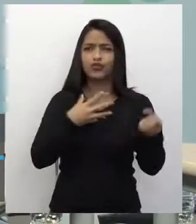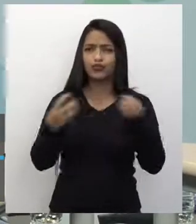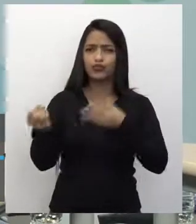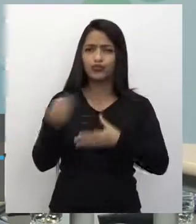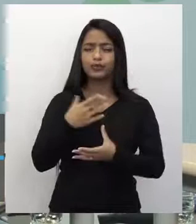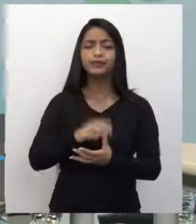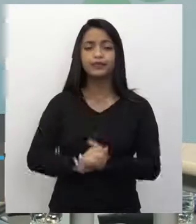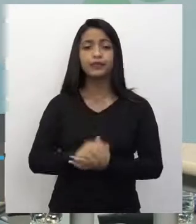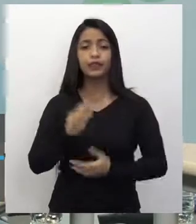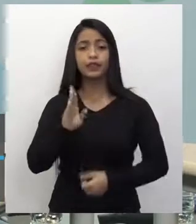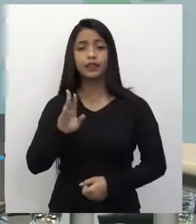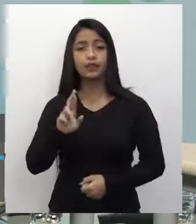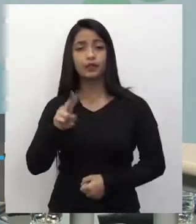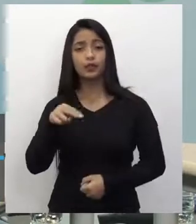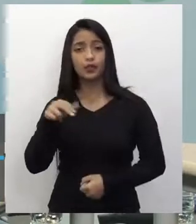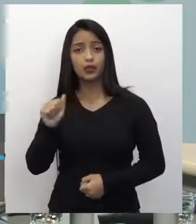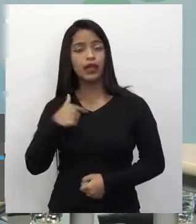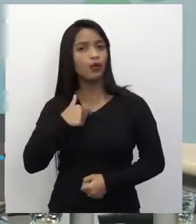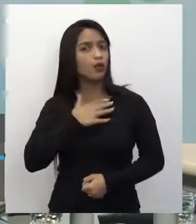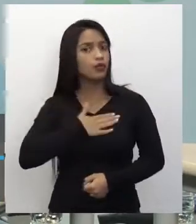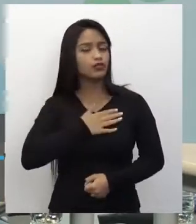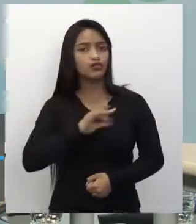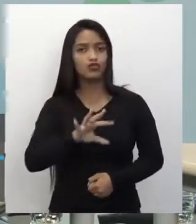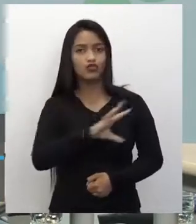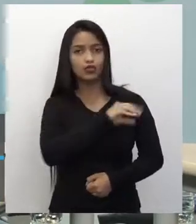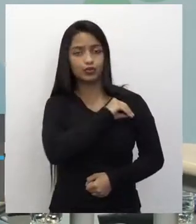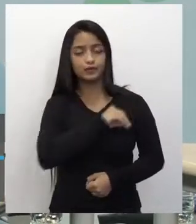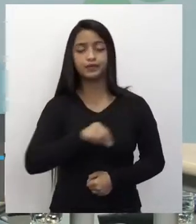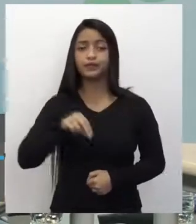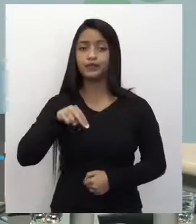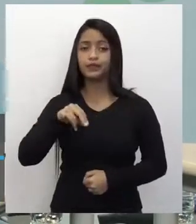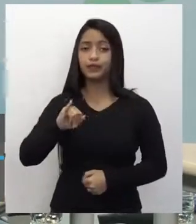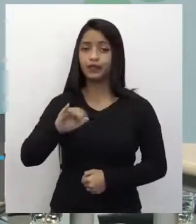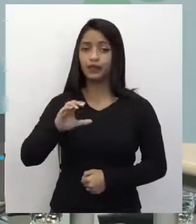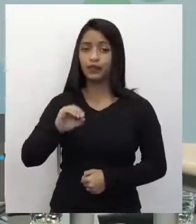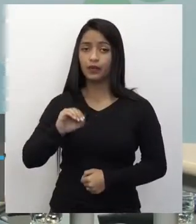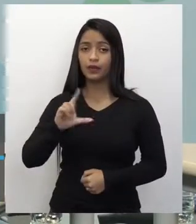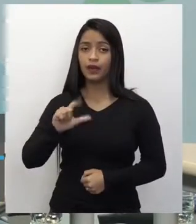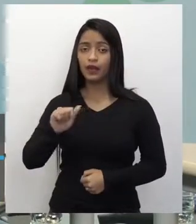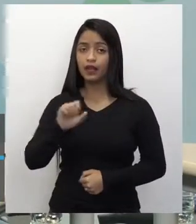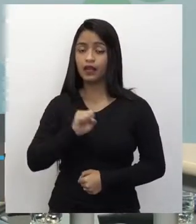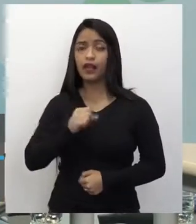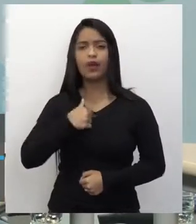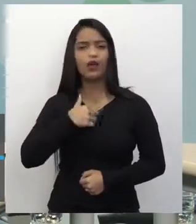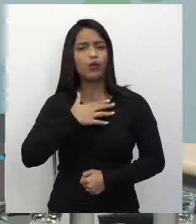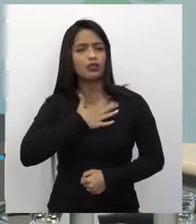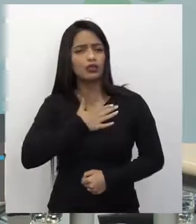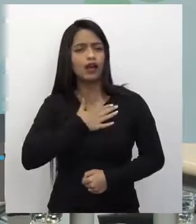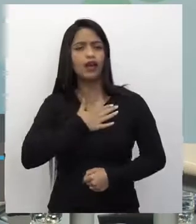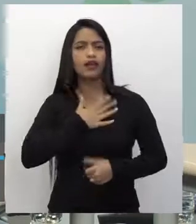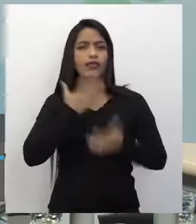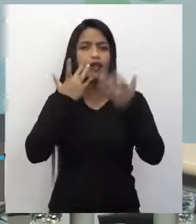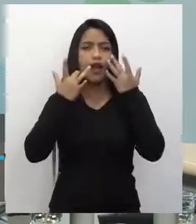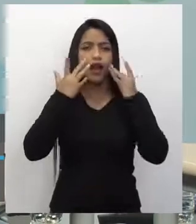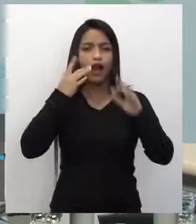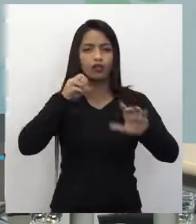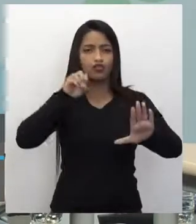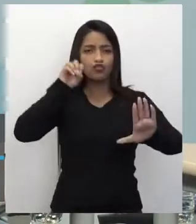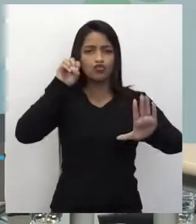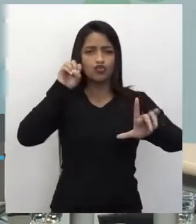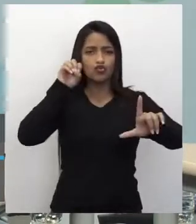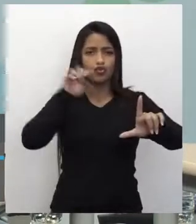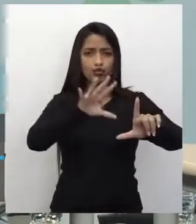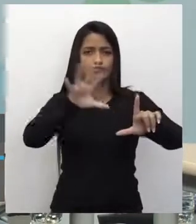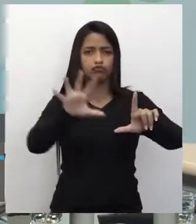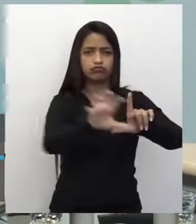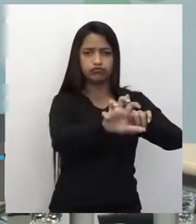de objetos de sombras. A Ana Carolina gostou e achou muito engraçado o primeiro, né, do Bumba Meu